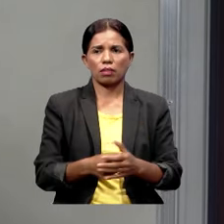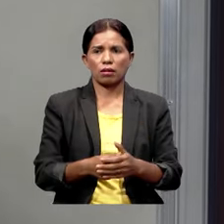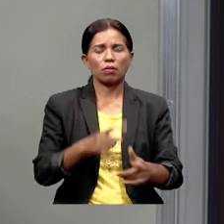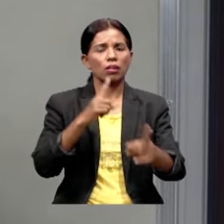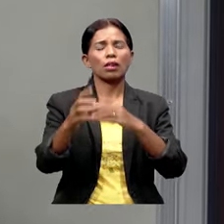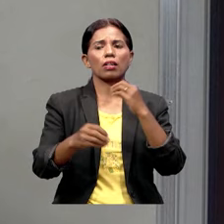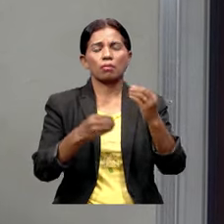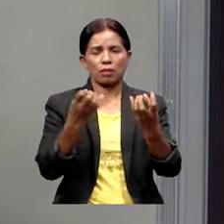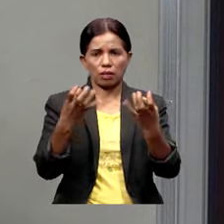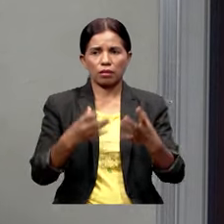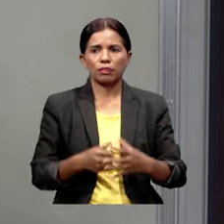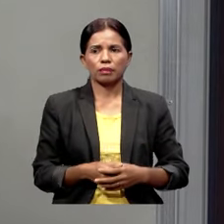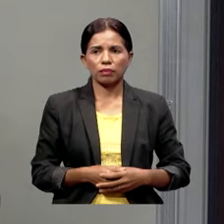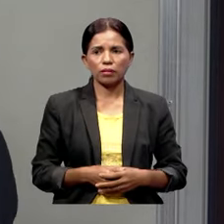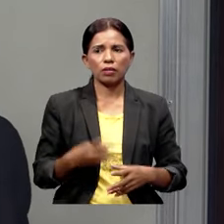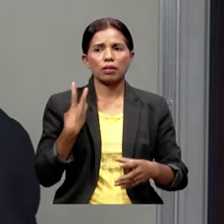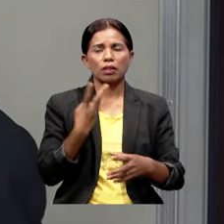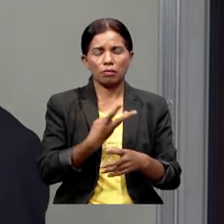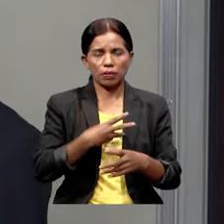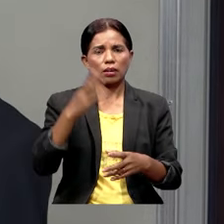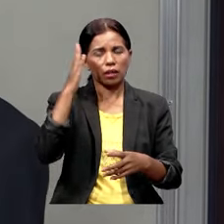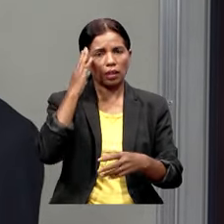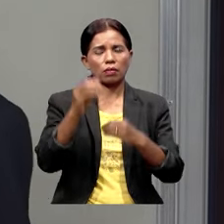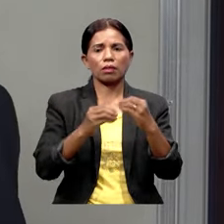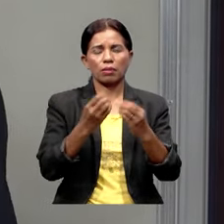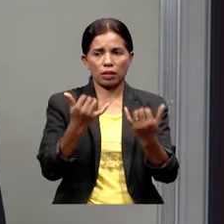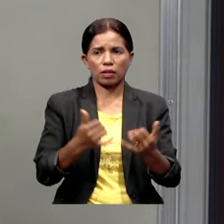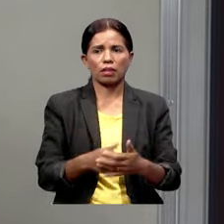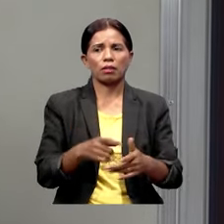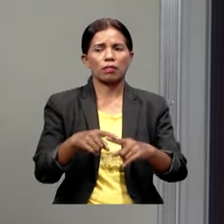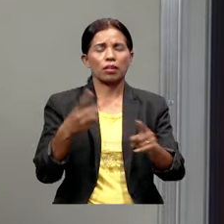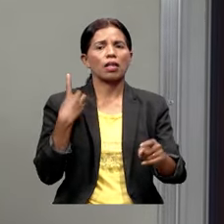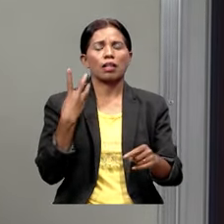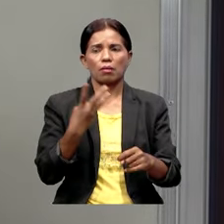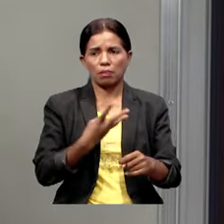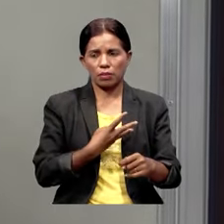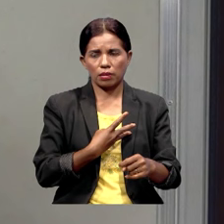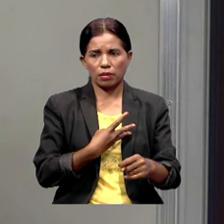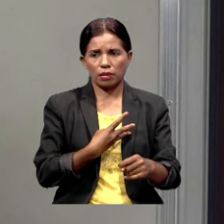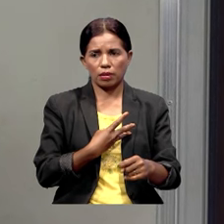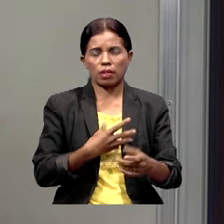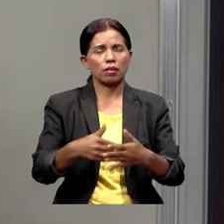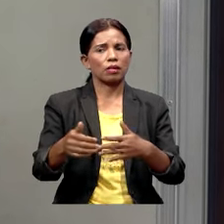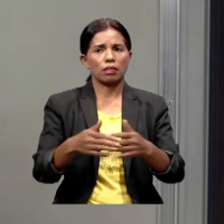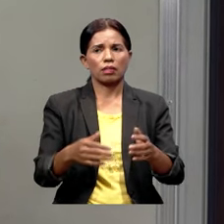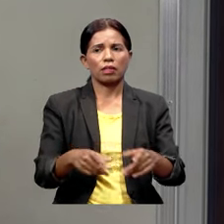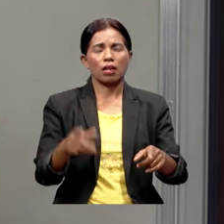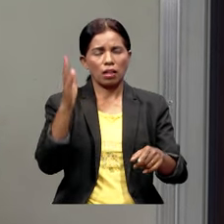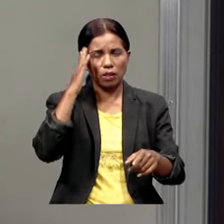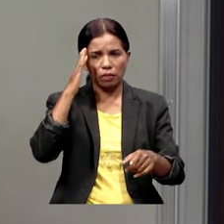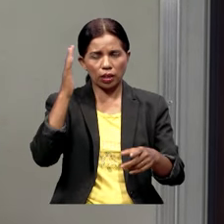questiona, amos reconhece ida, né? Aí bem, amemos, da la rumo, bele, hanuem